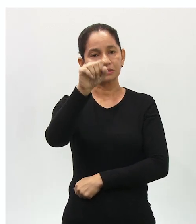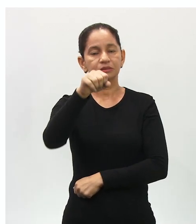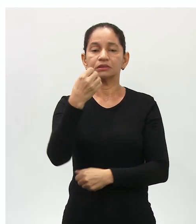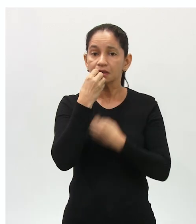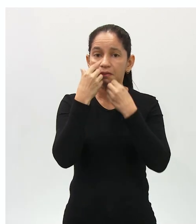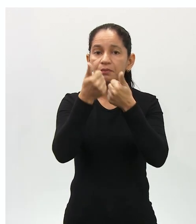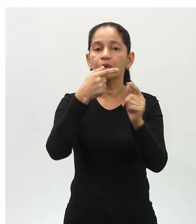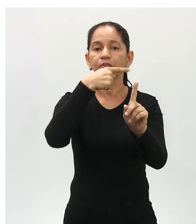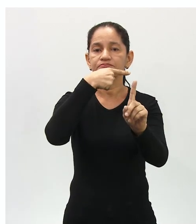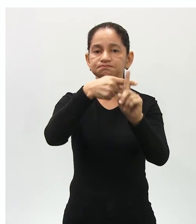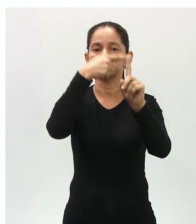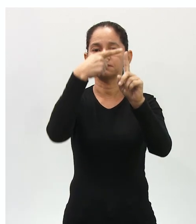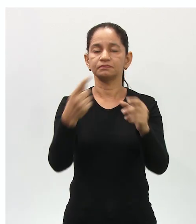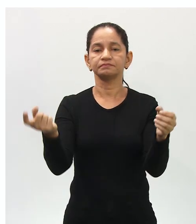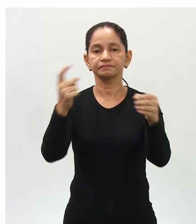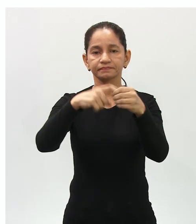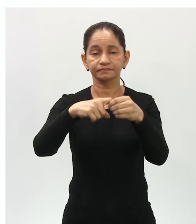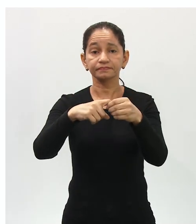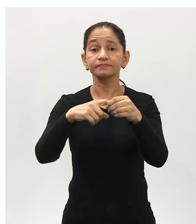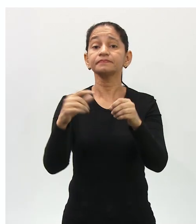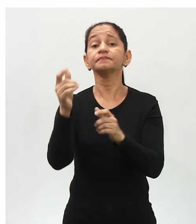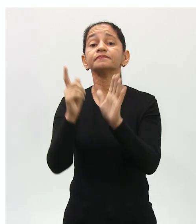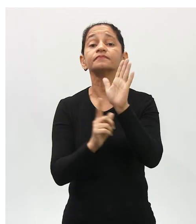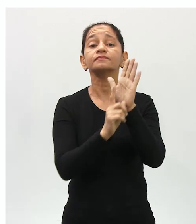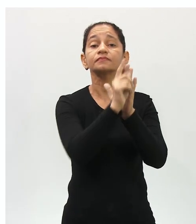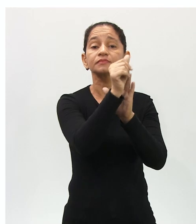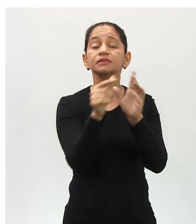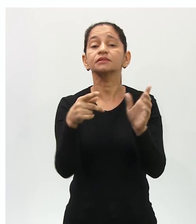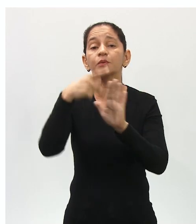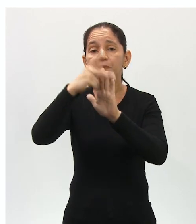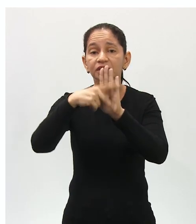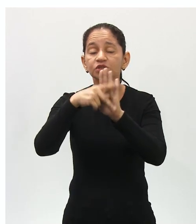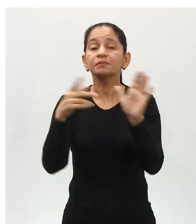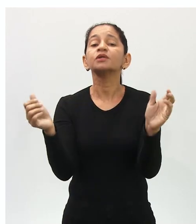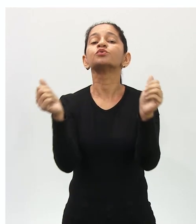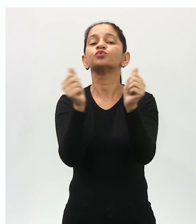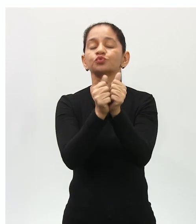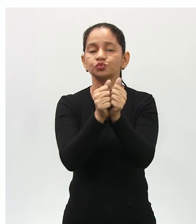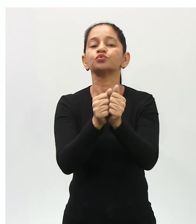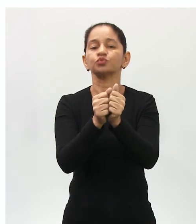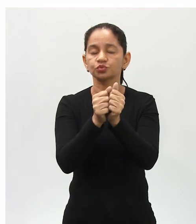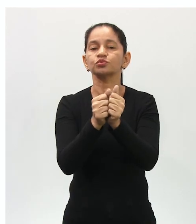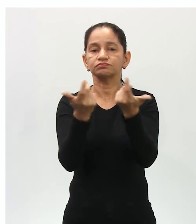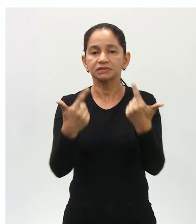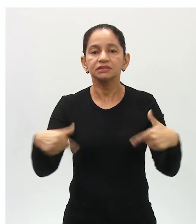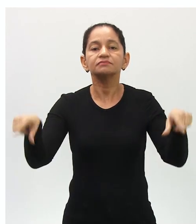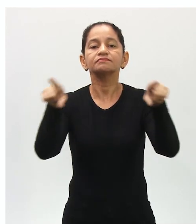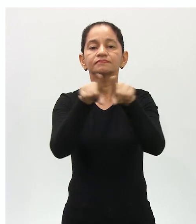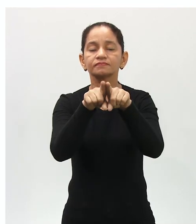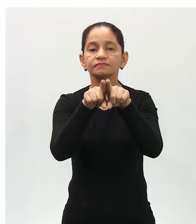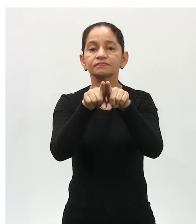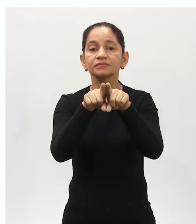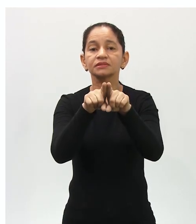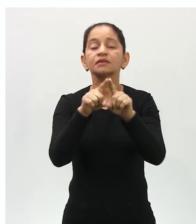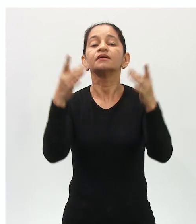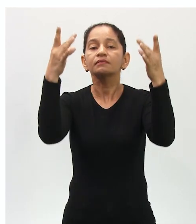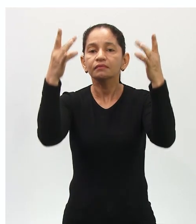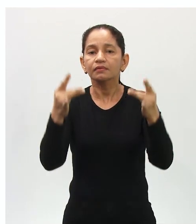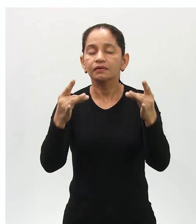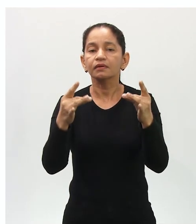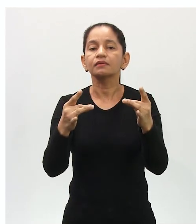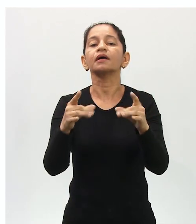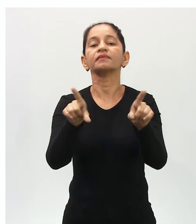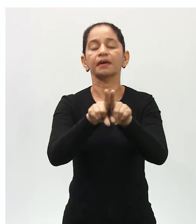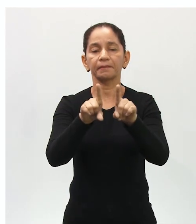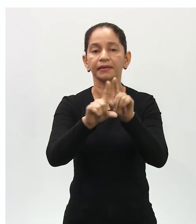88 fortaleceu o vínculo entre o orçamento e o planejamento, trazendo aí a universalidade e o detalhamento